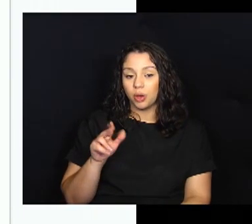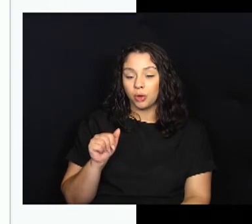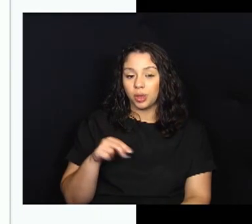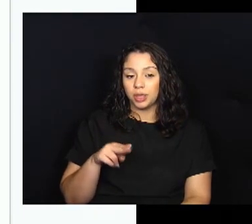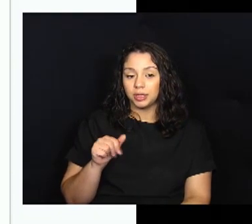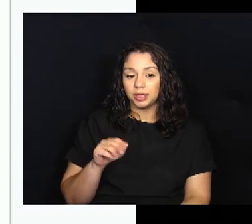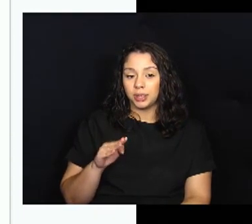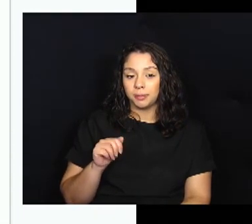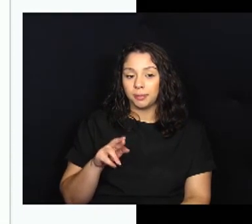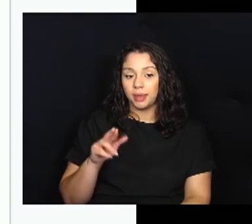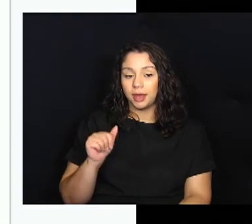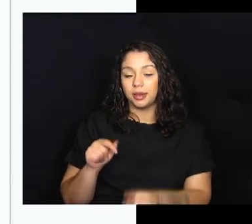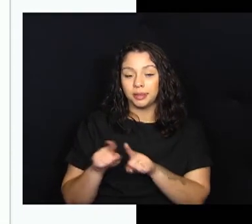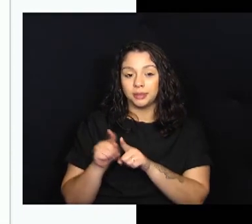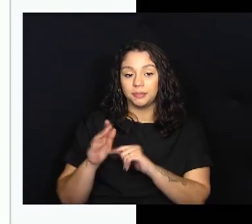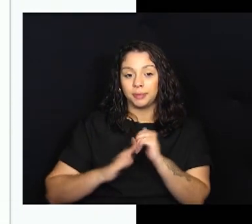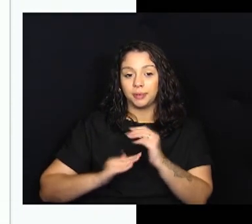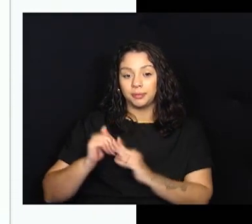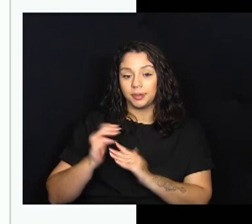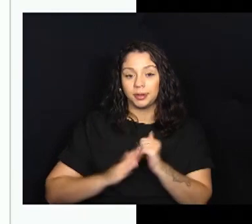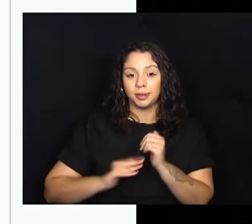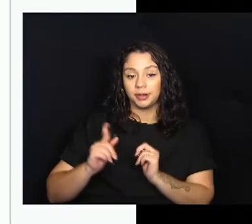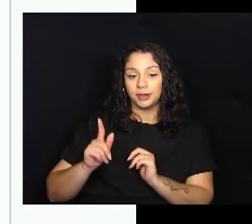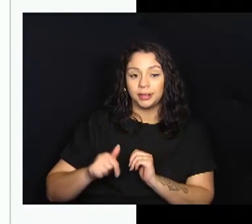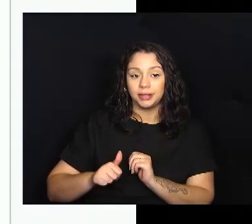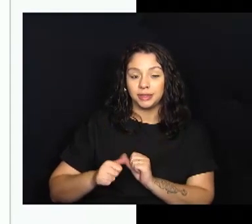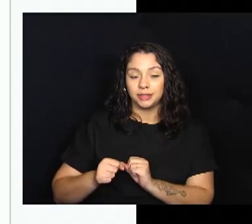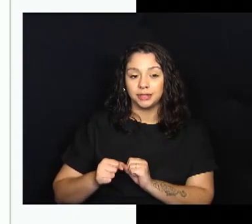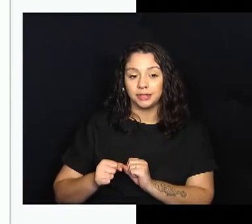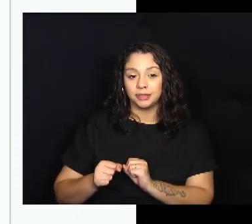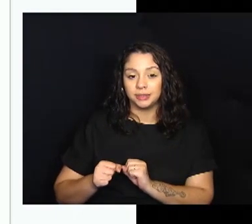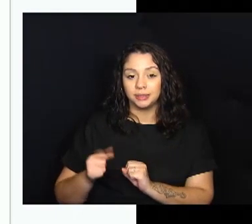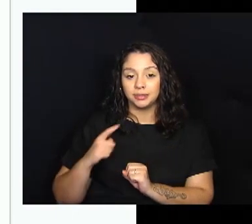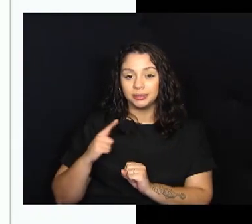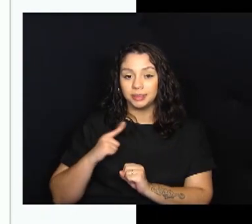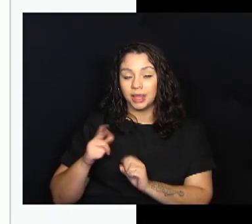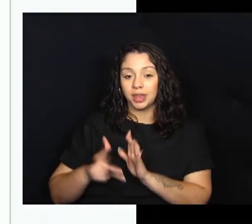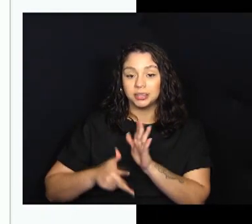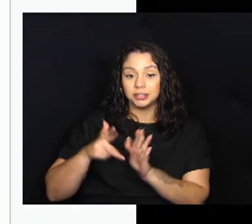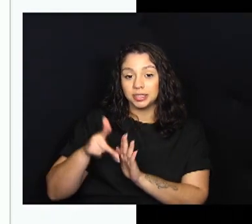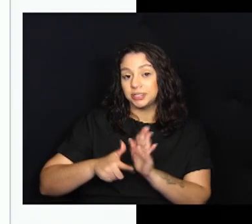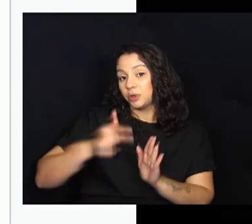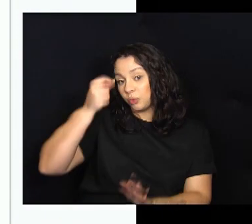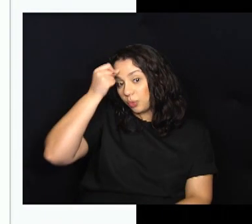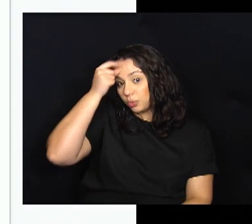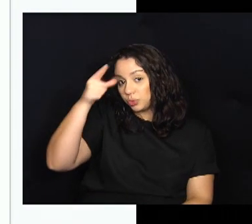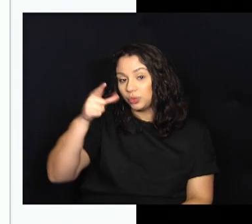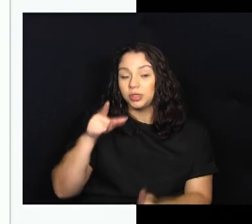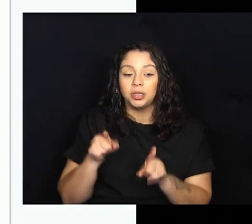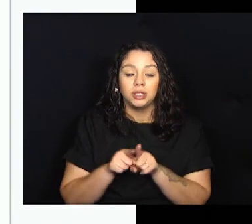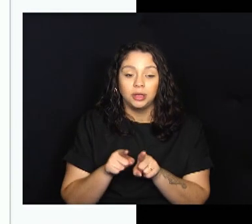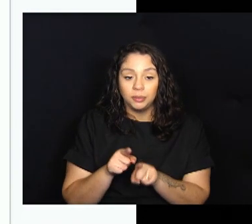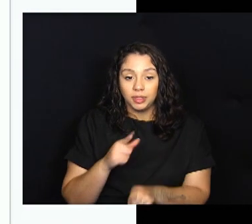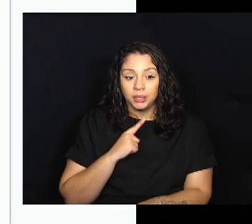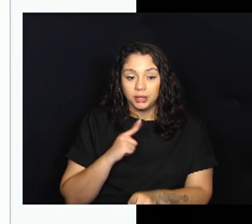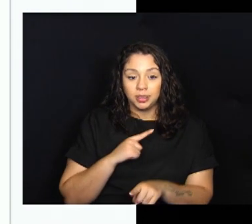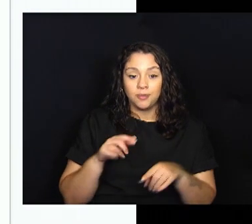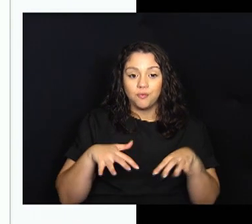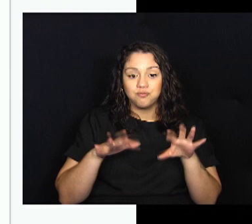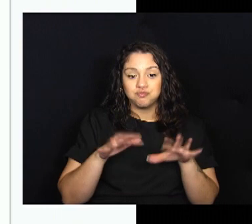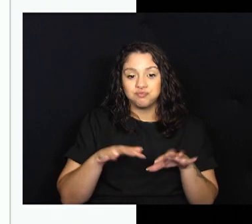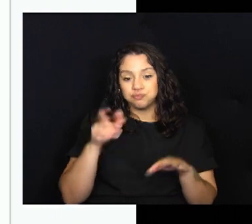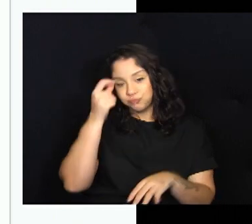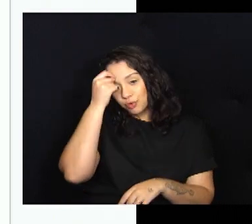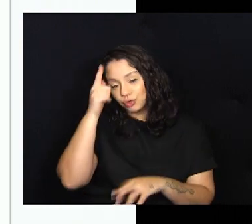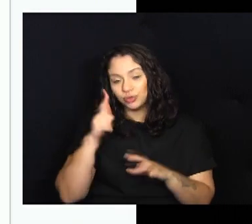também oficina de trilha sustentável, que vai acontecer na Estação Cultura. Temos ainda Funk Cultura Periférica,